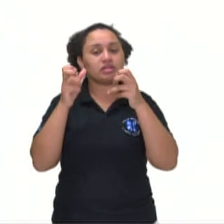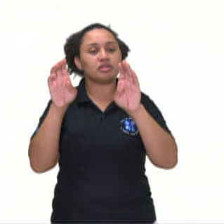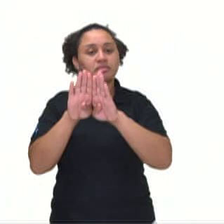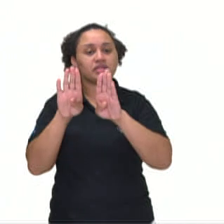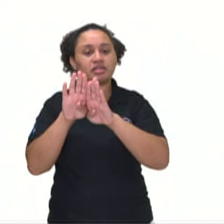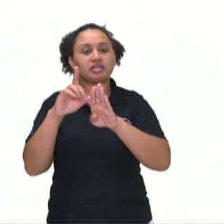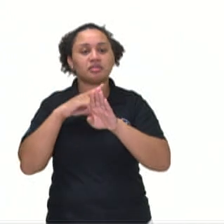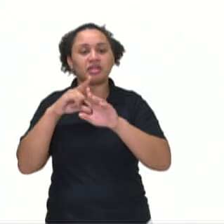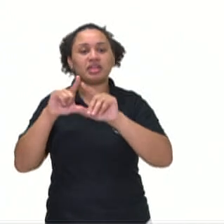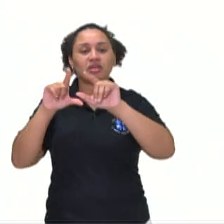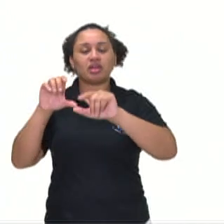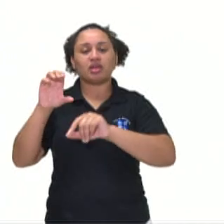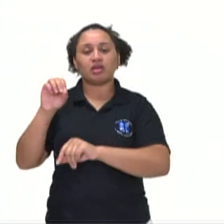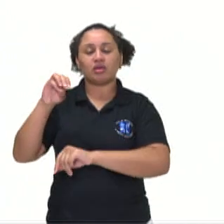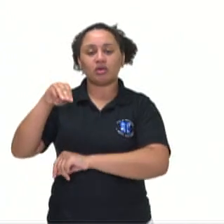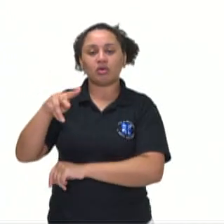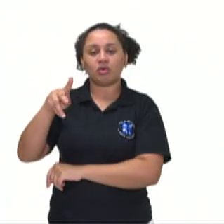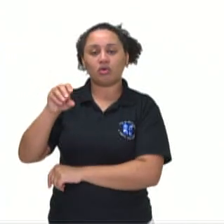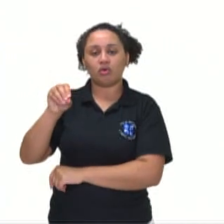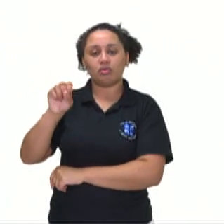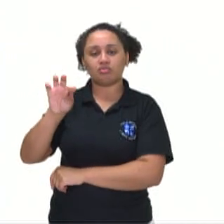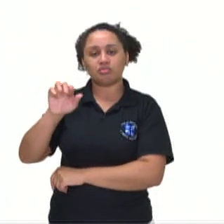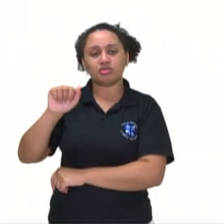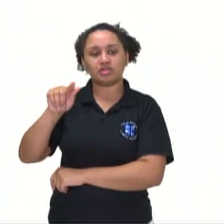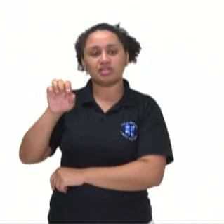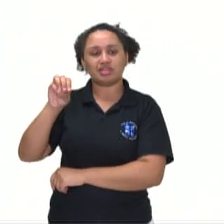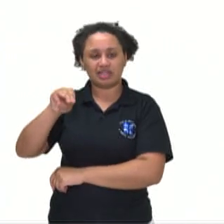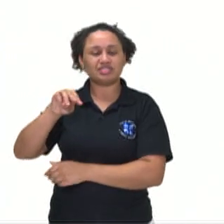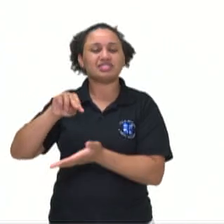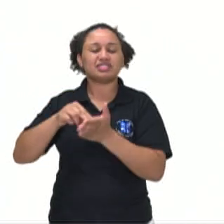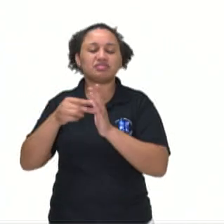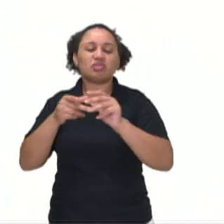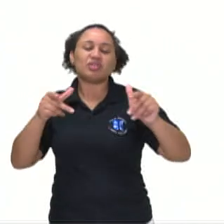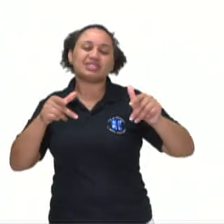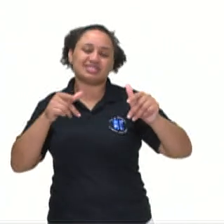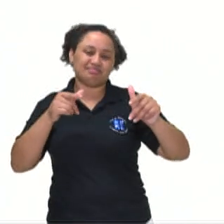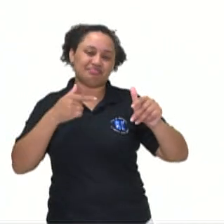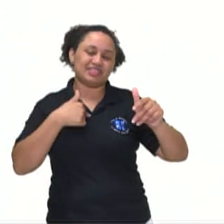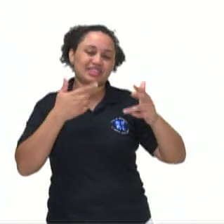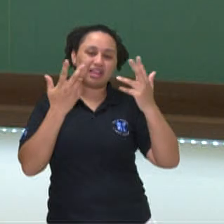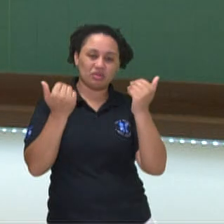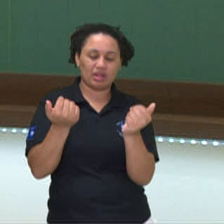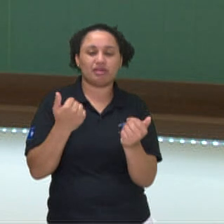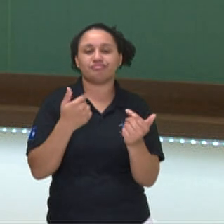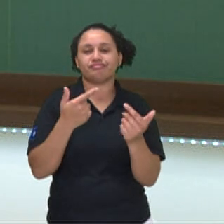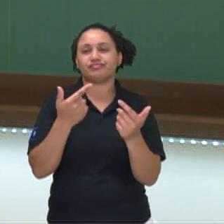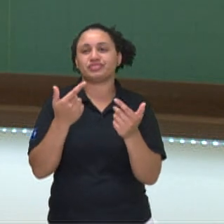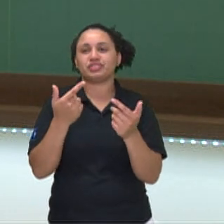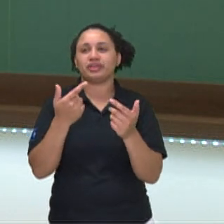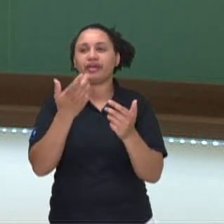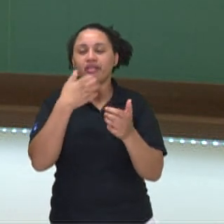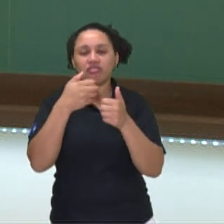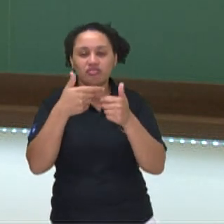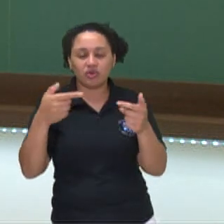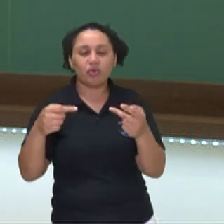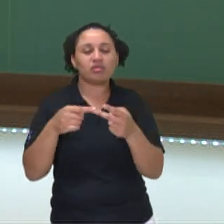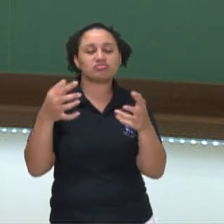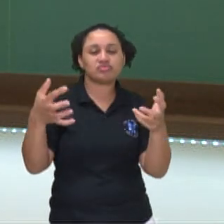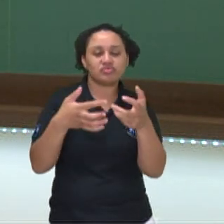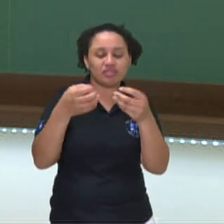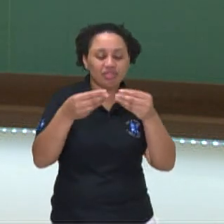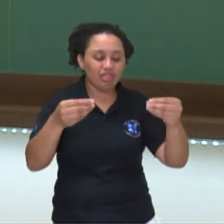também a compostagem. Compostagem ocorre principalmente com materiais orgânicos, tá? Então, resíduos orgânicos que vão se